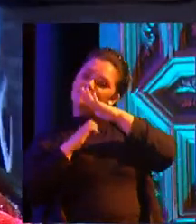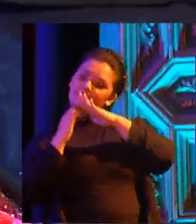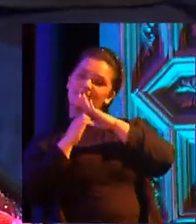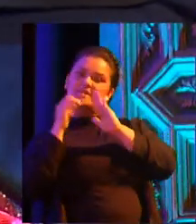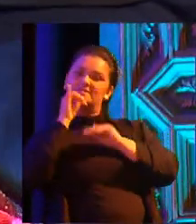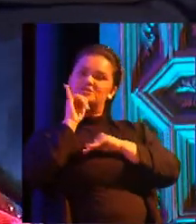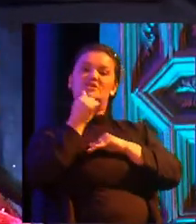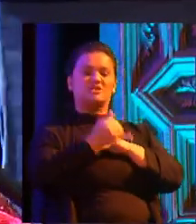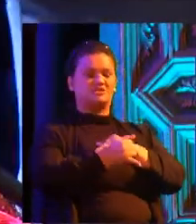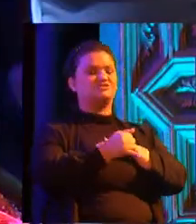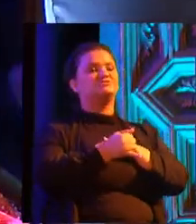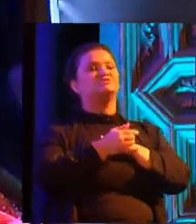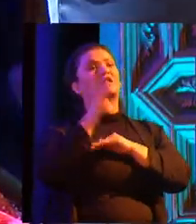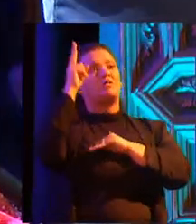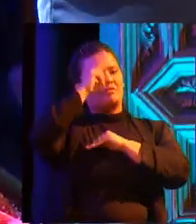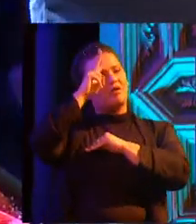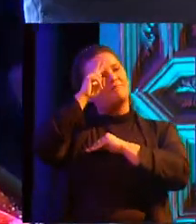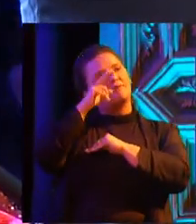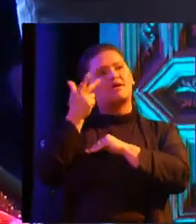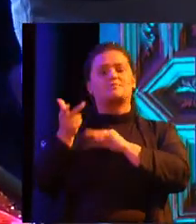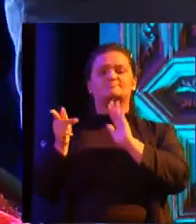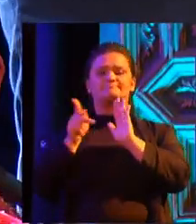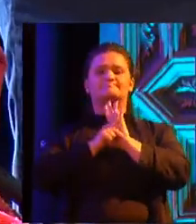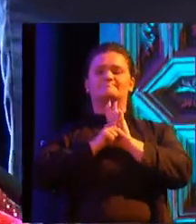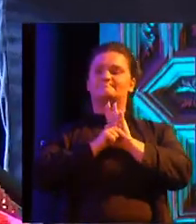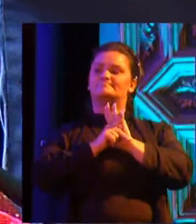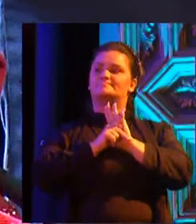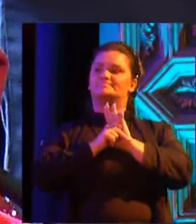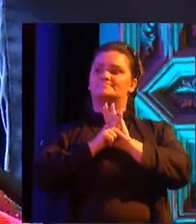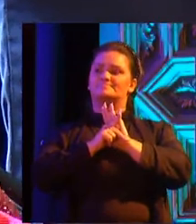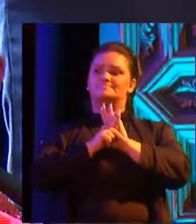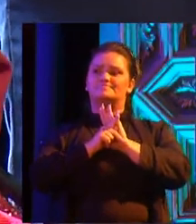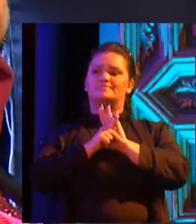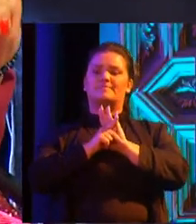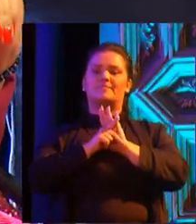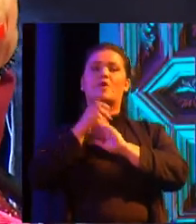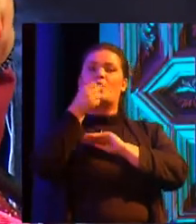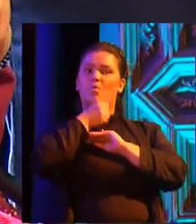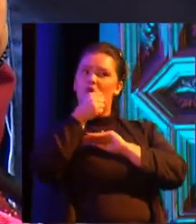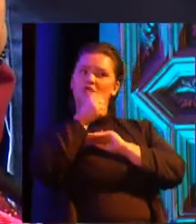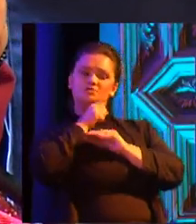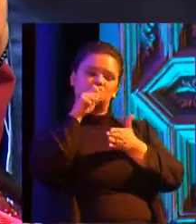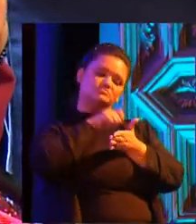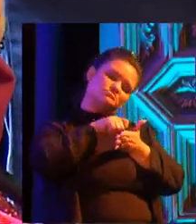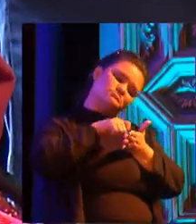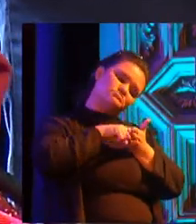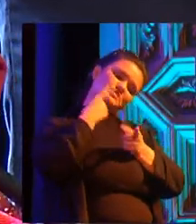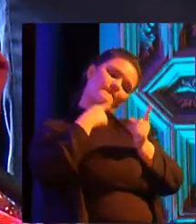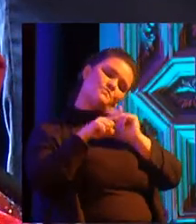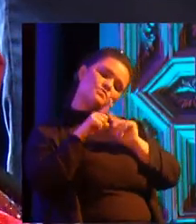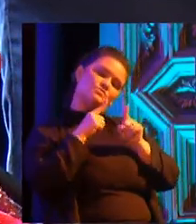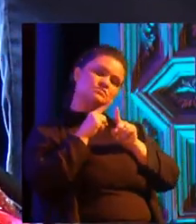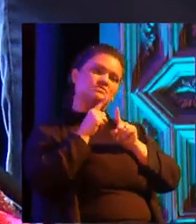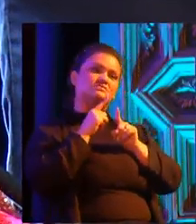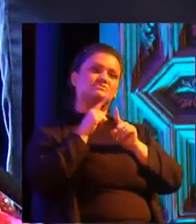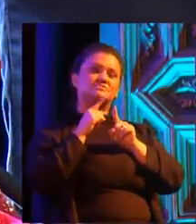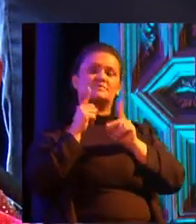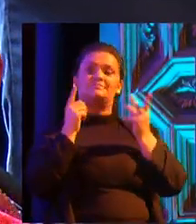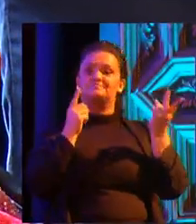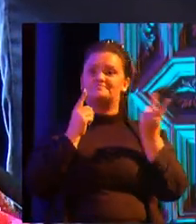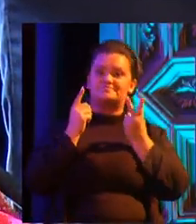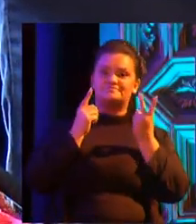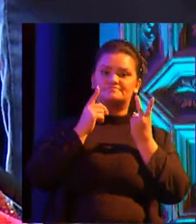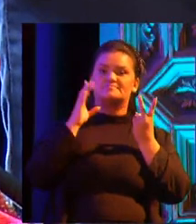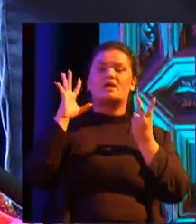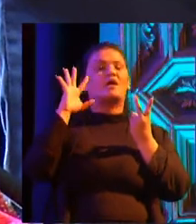tá, lembraram disso. O cantor e o compositor, eles